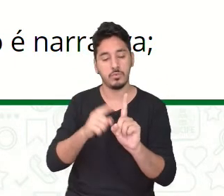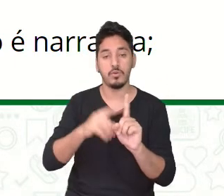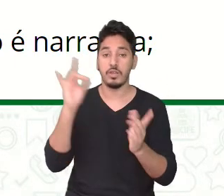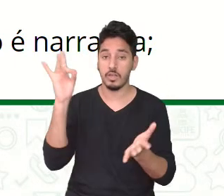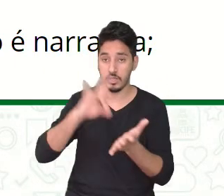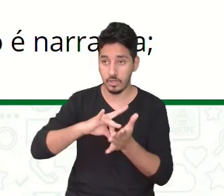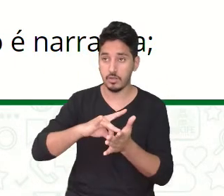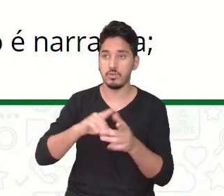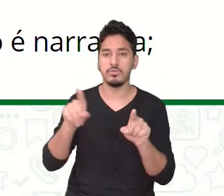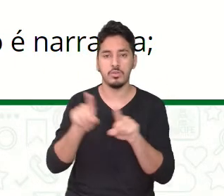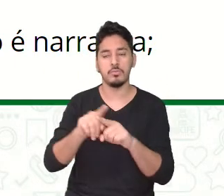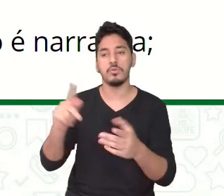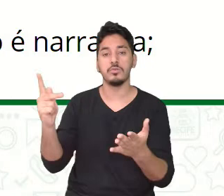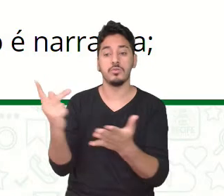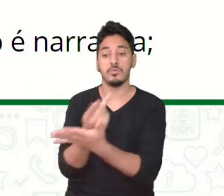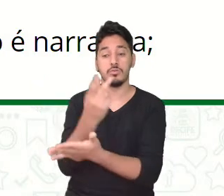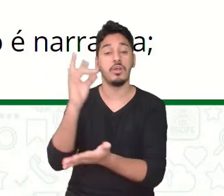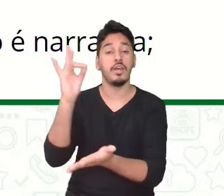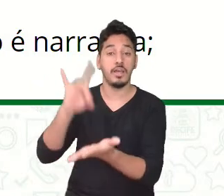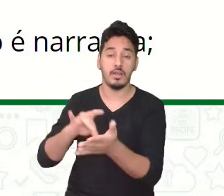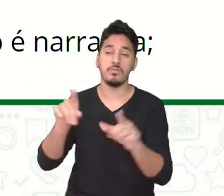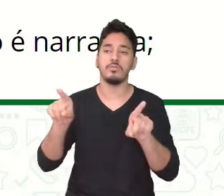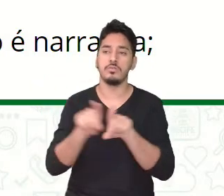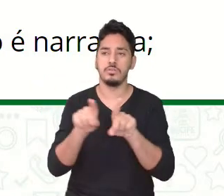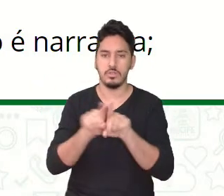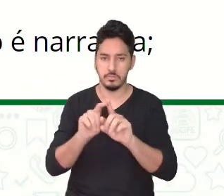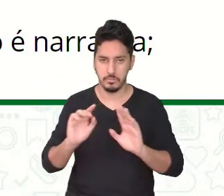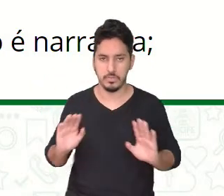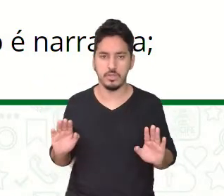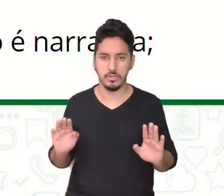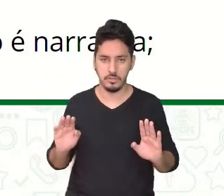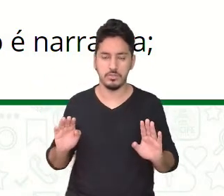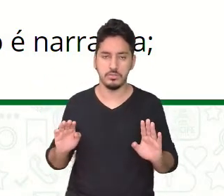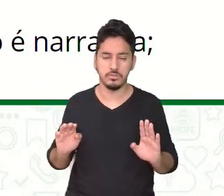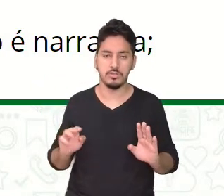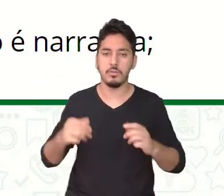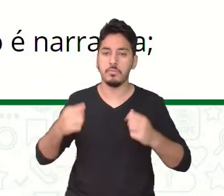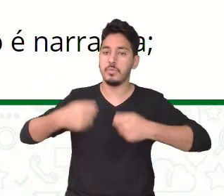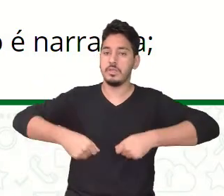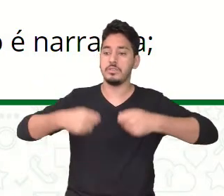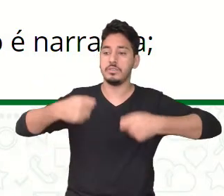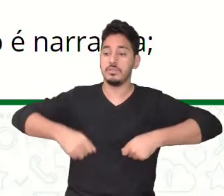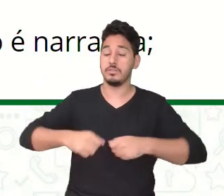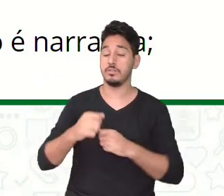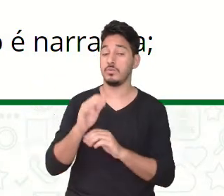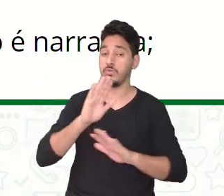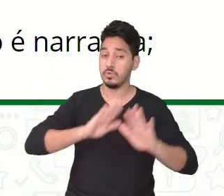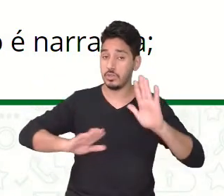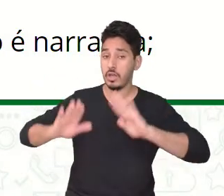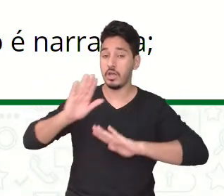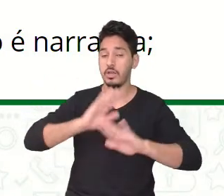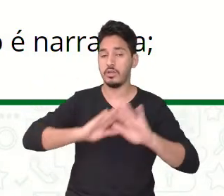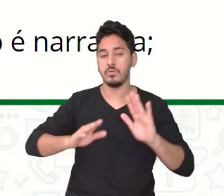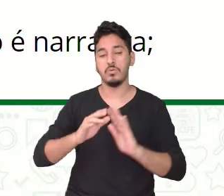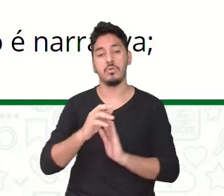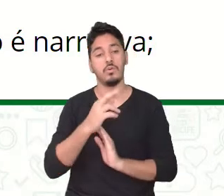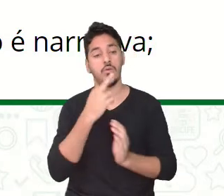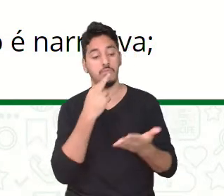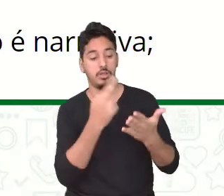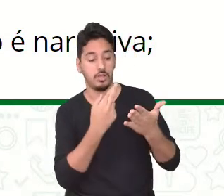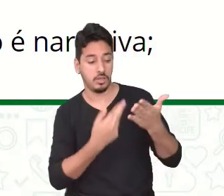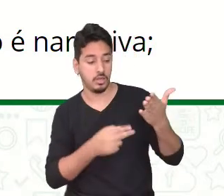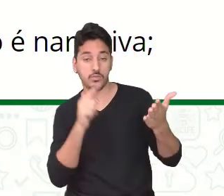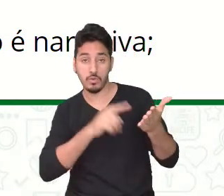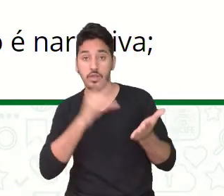assim como são reais os fatos, né, relacionados. A gente precisa ter muito cuidado disso. Relato